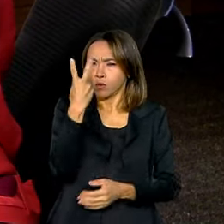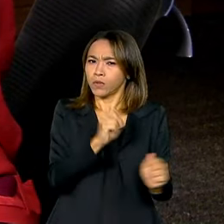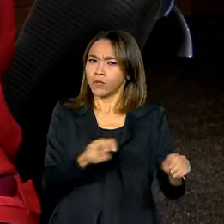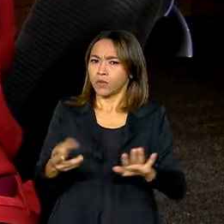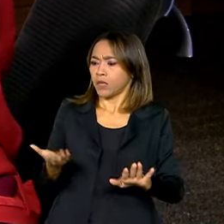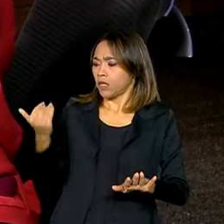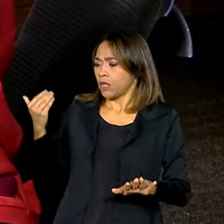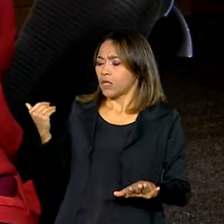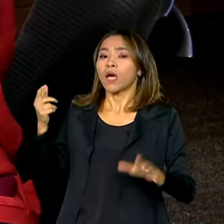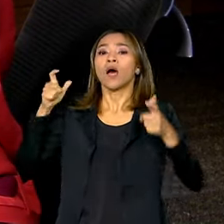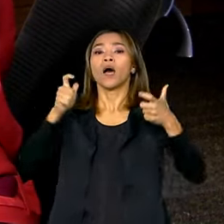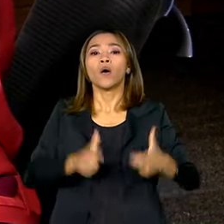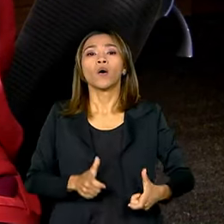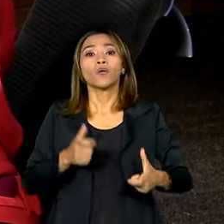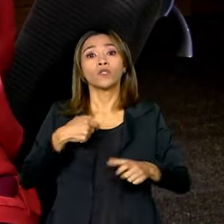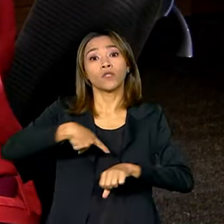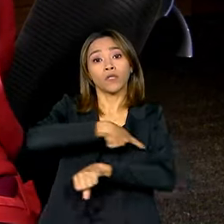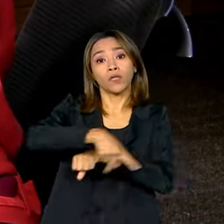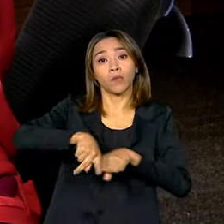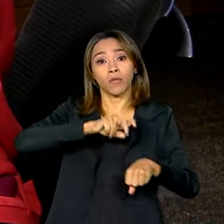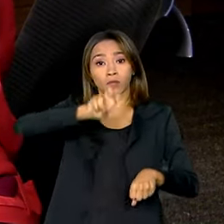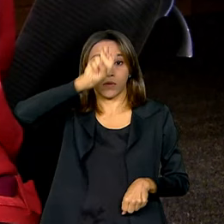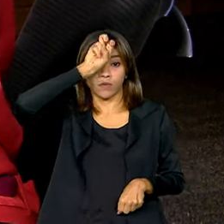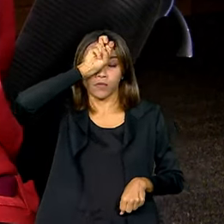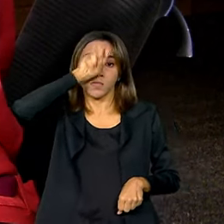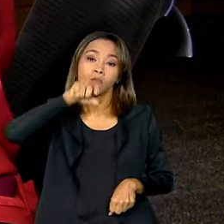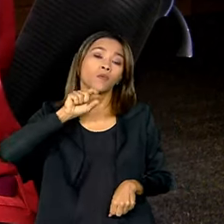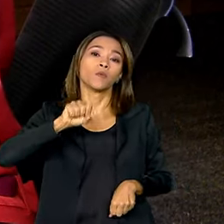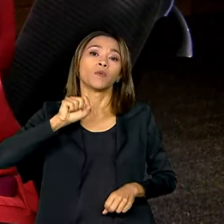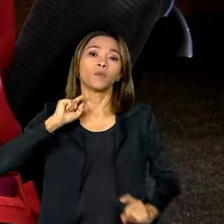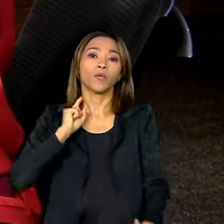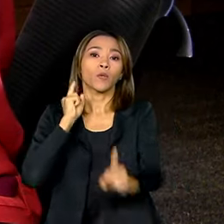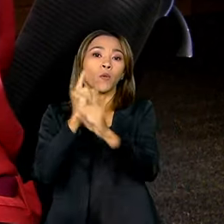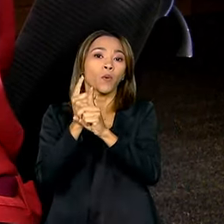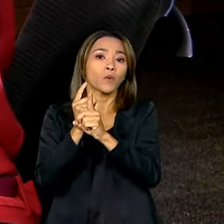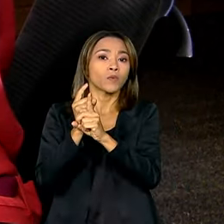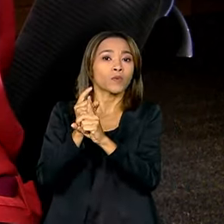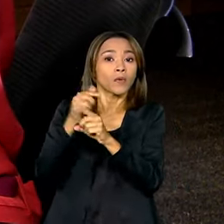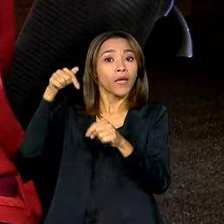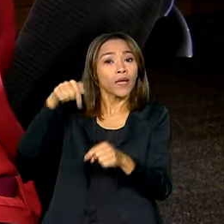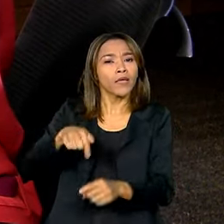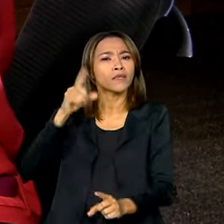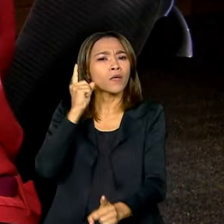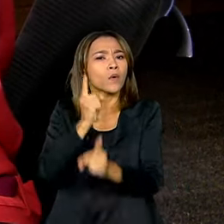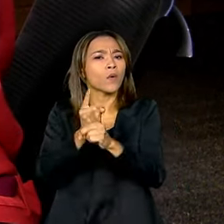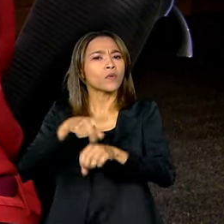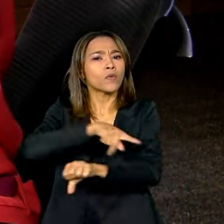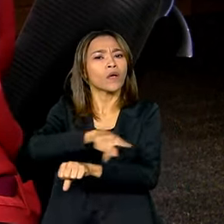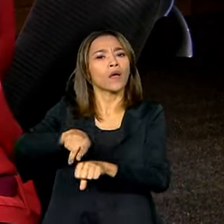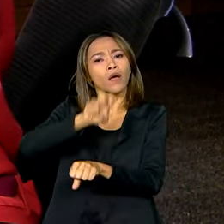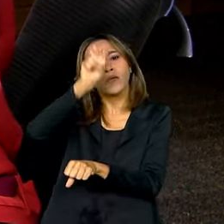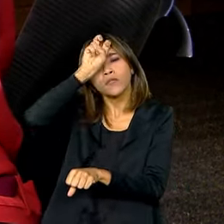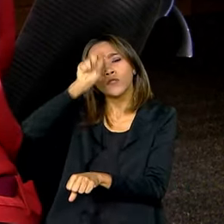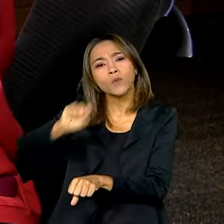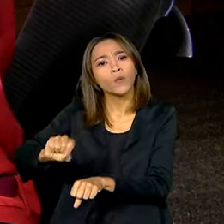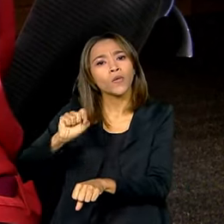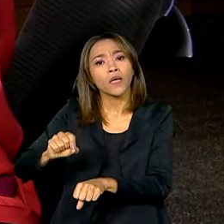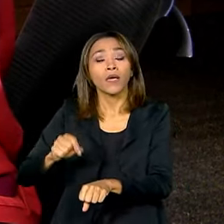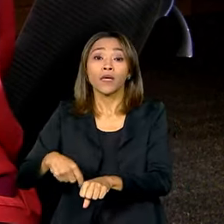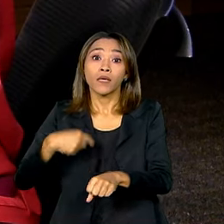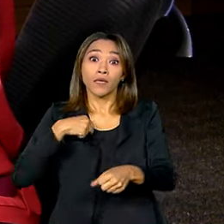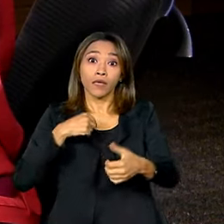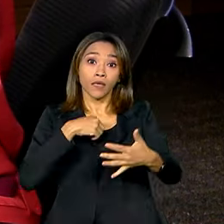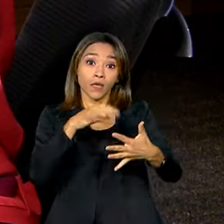atrás no Egito, para o encontro do ICAT. Esse encontro é um encontro que estabelece as cotas